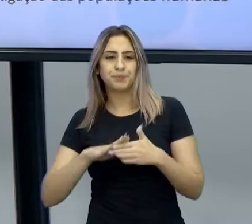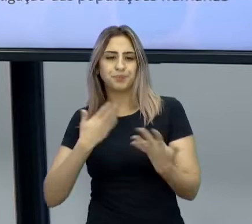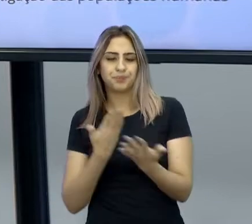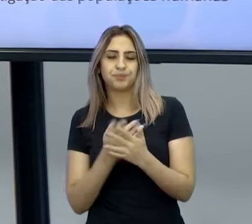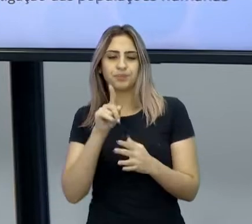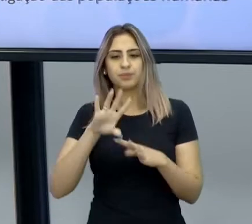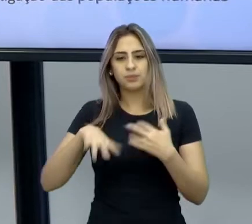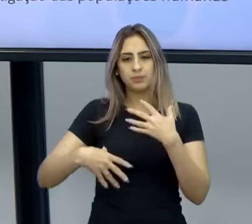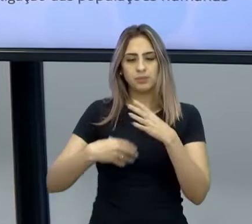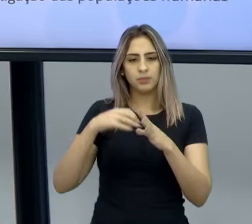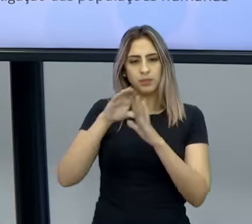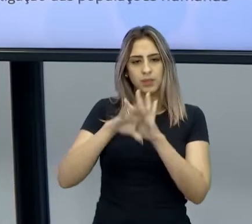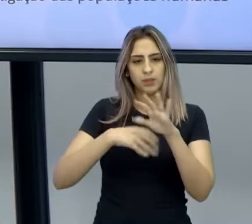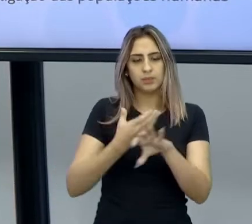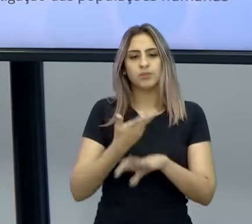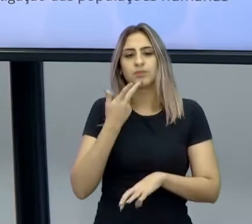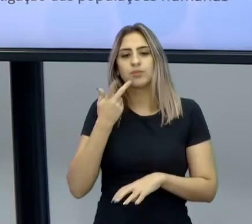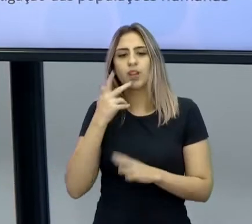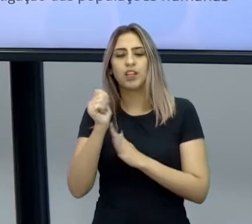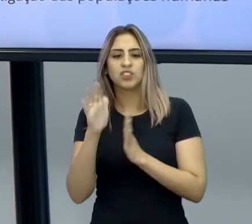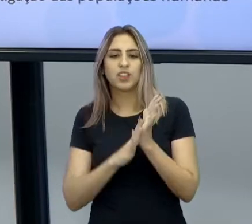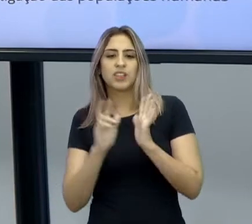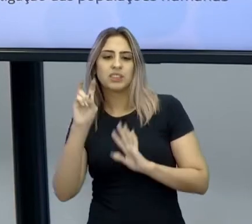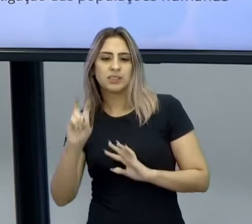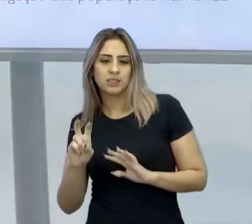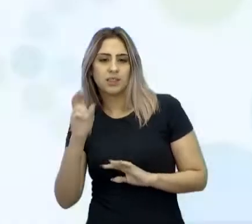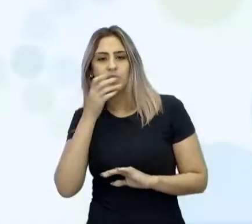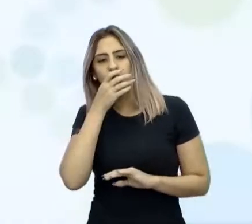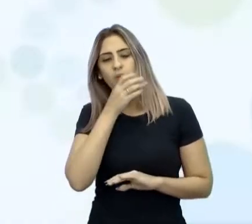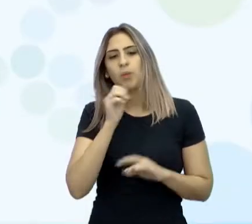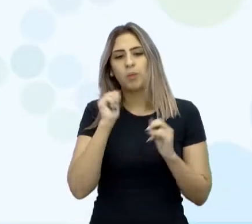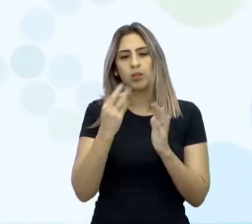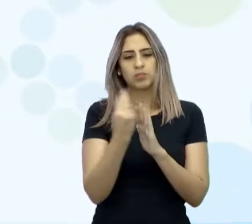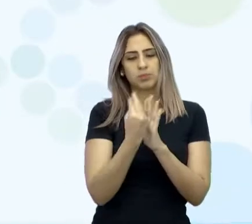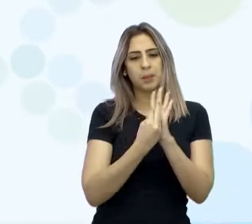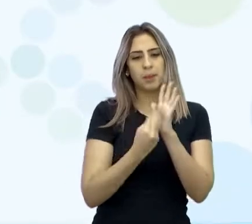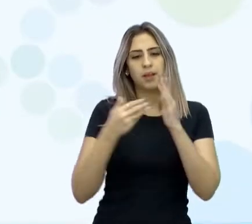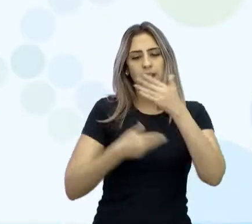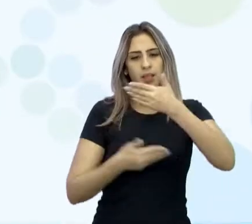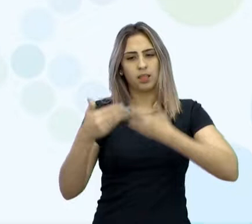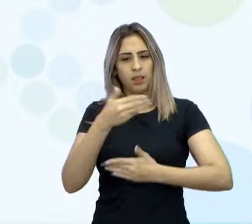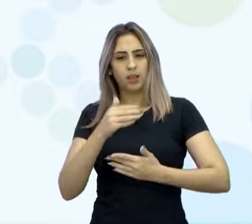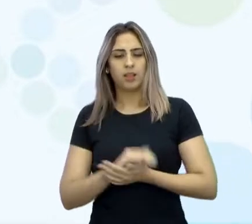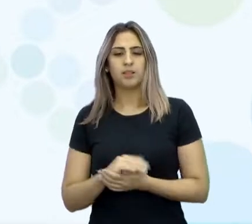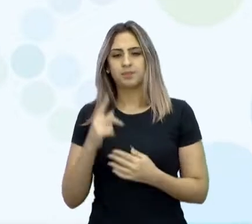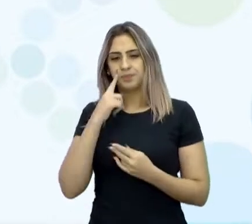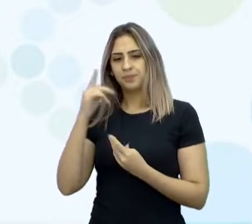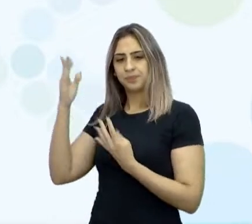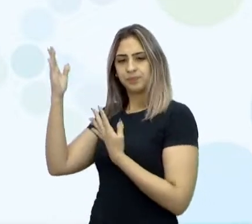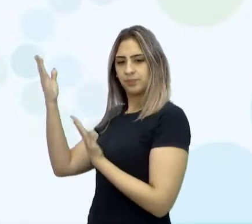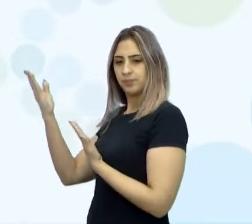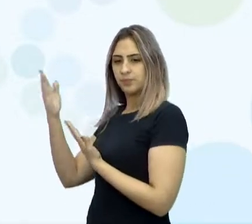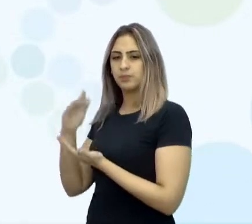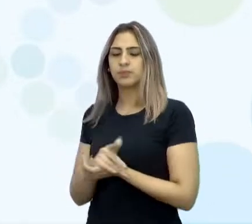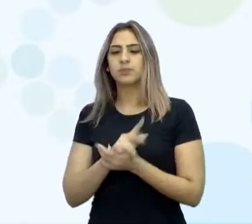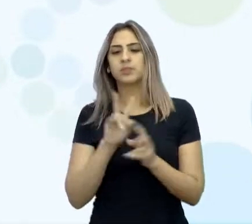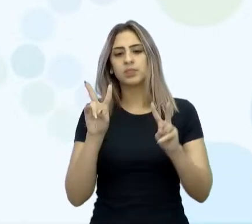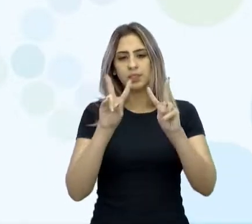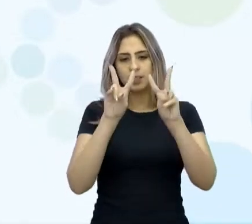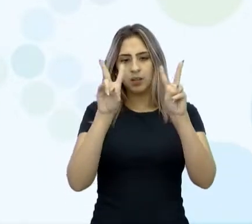deste componente aí, falando aí da atividade 5. Pode colocar aí na tela, Paulito, tá aí, ó.